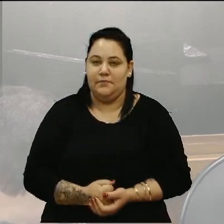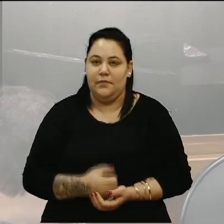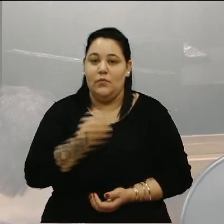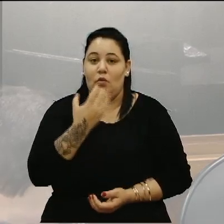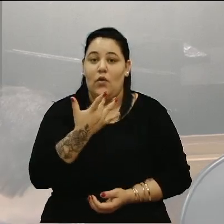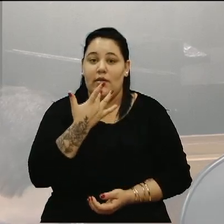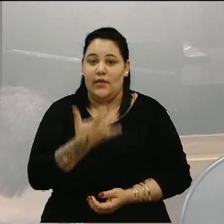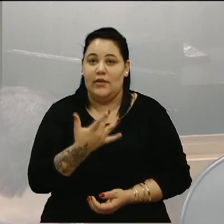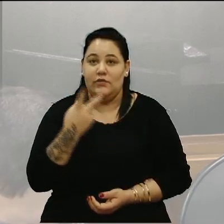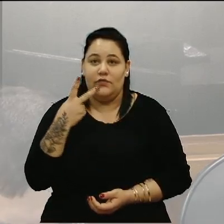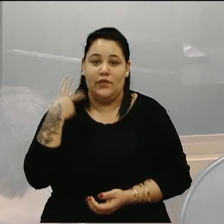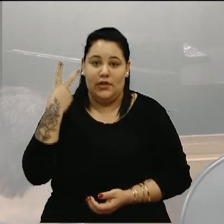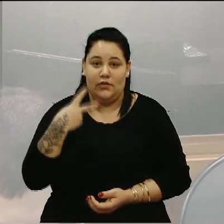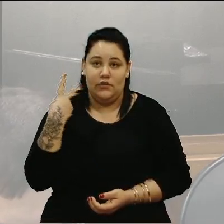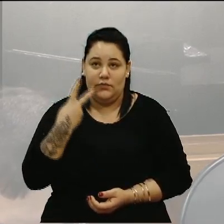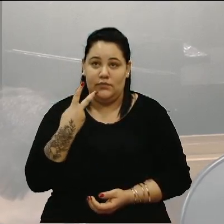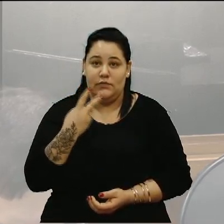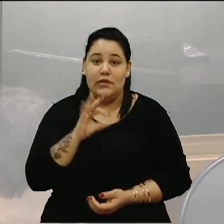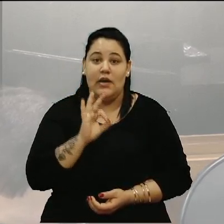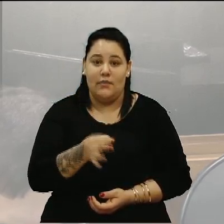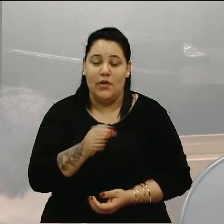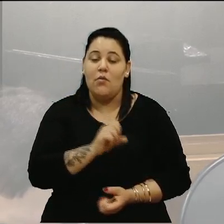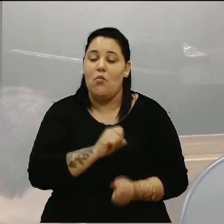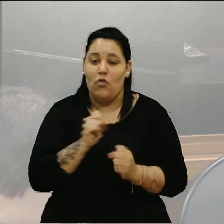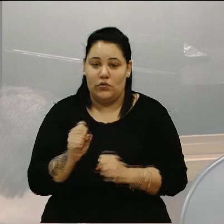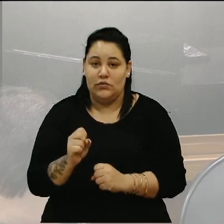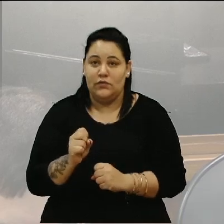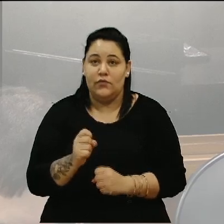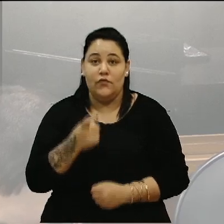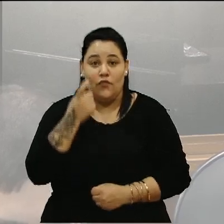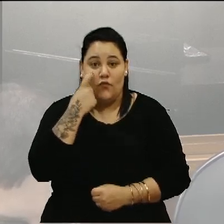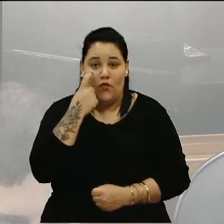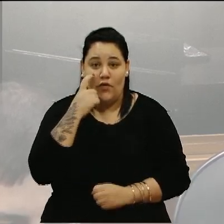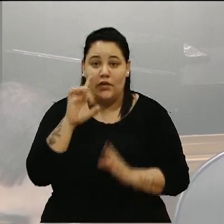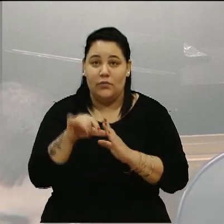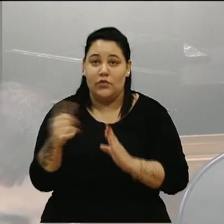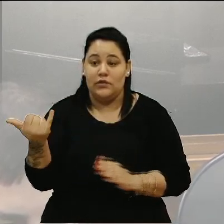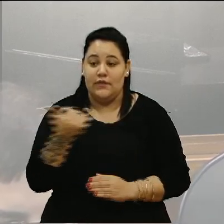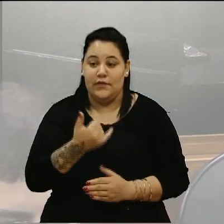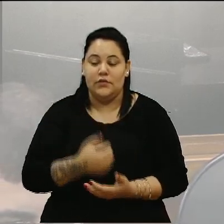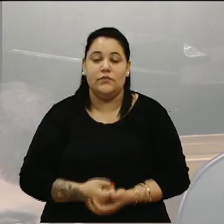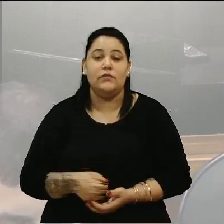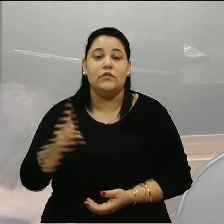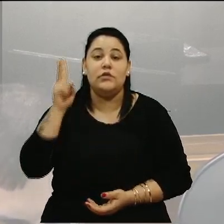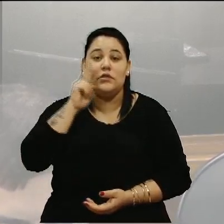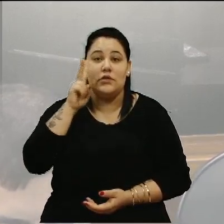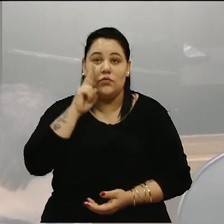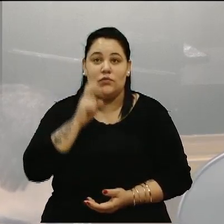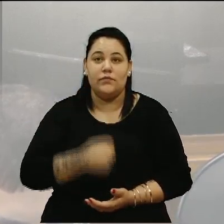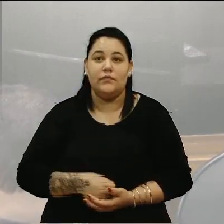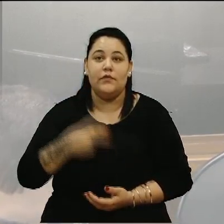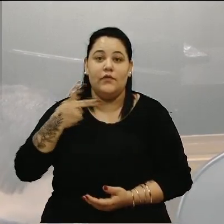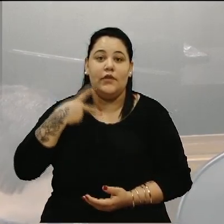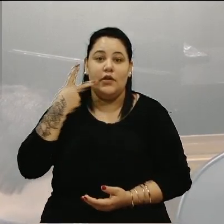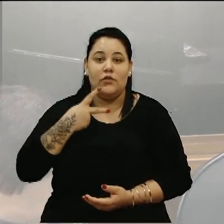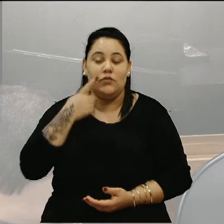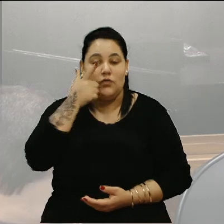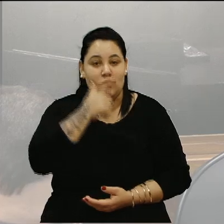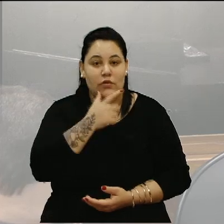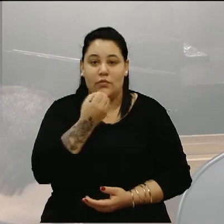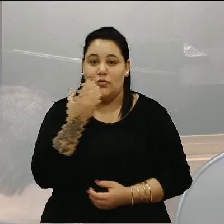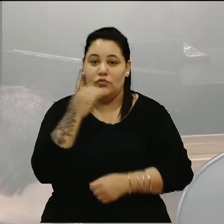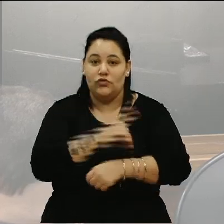vereador. Certamente é possível. Vou verificar o andamento e lhe retorno. Segunda, vereador Lucas. Bom dia, secretário.